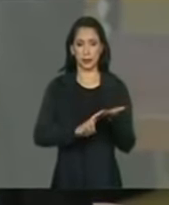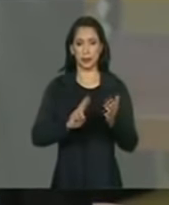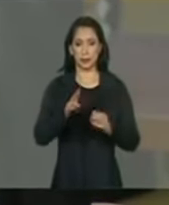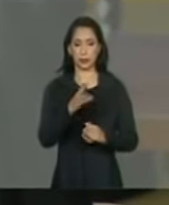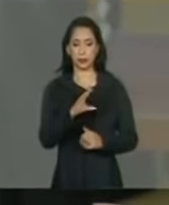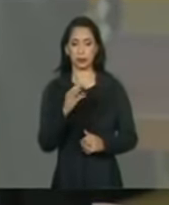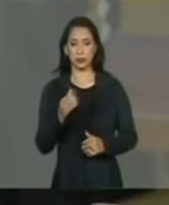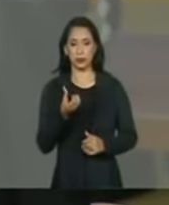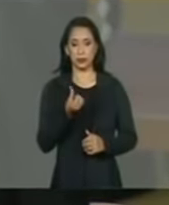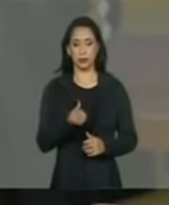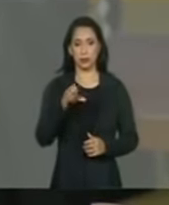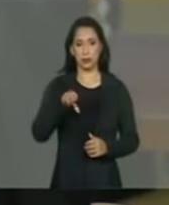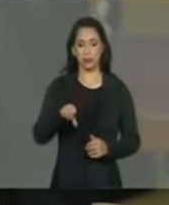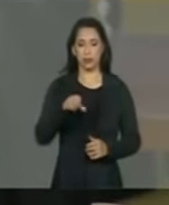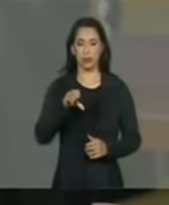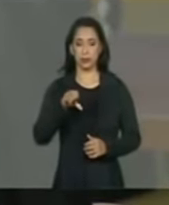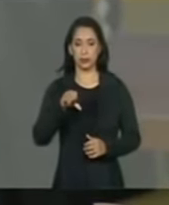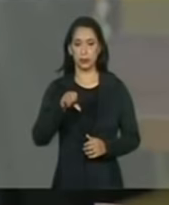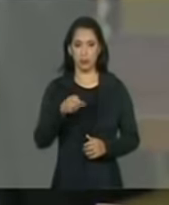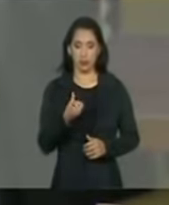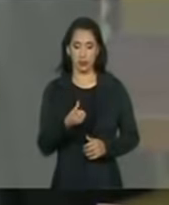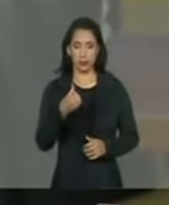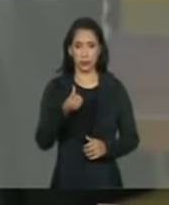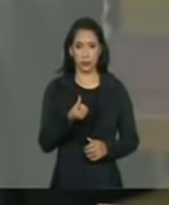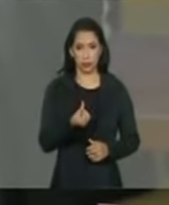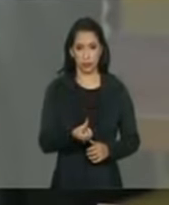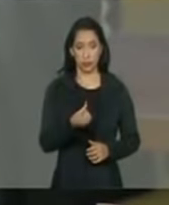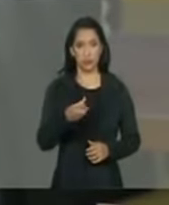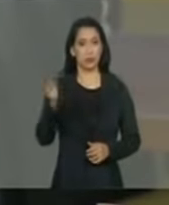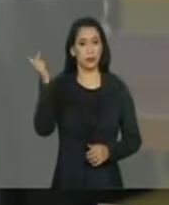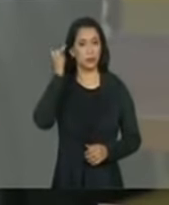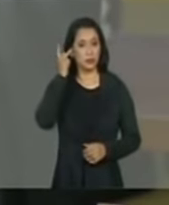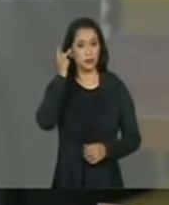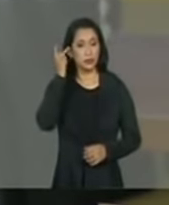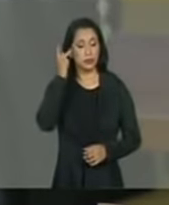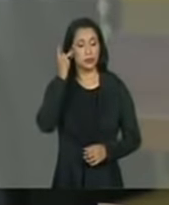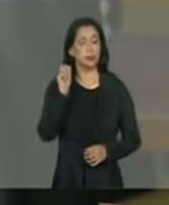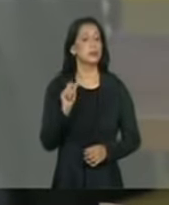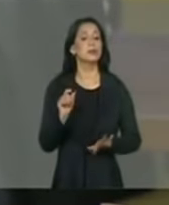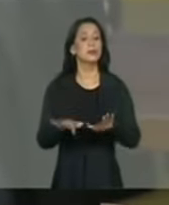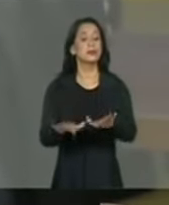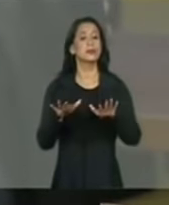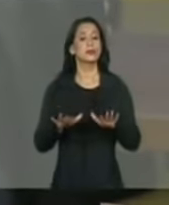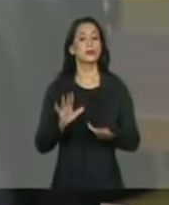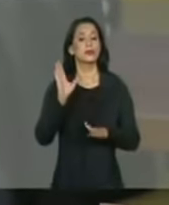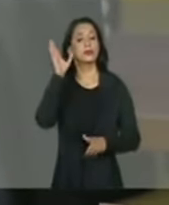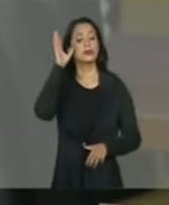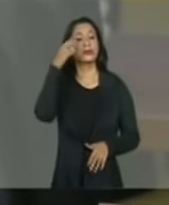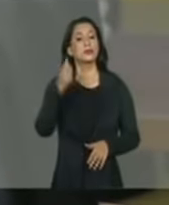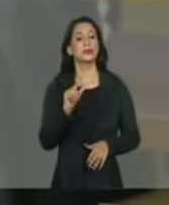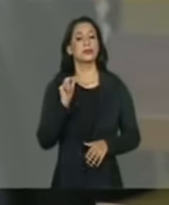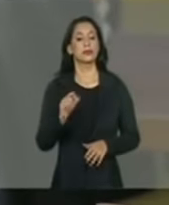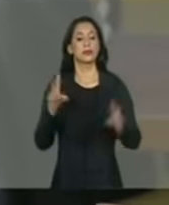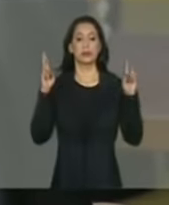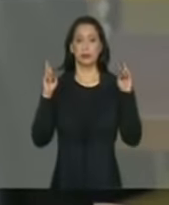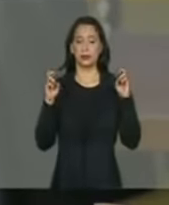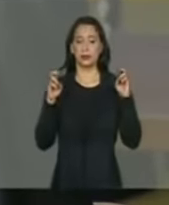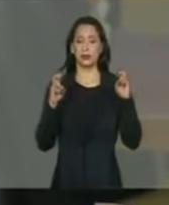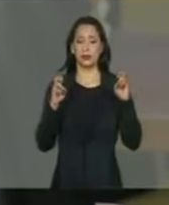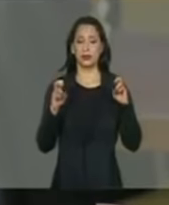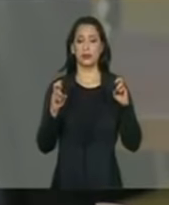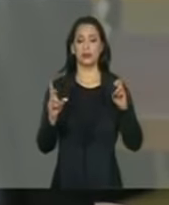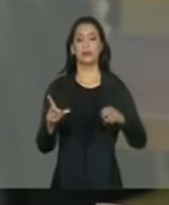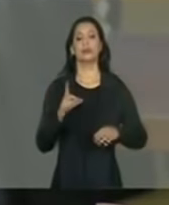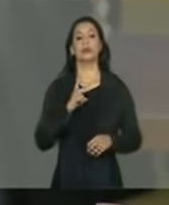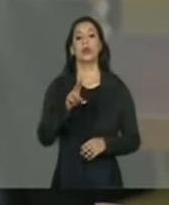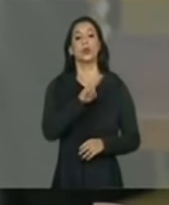96 96 são paulo e o que este plenário decidiu decidiu que as ruas o lançamento do